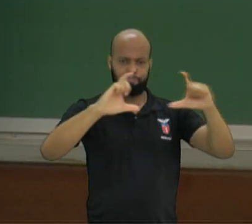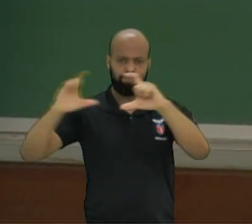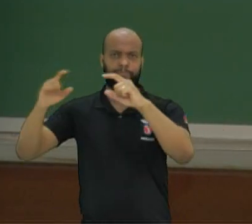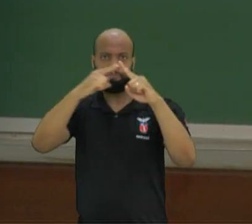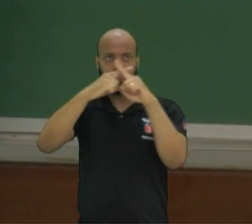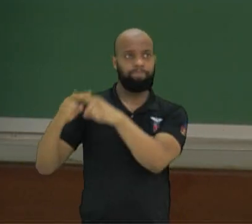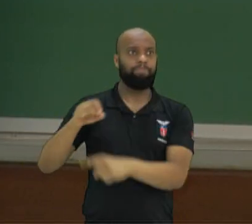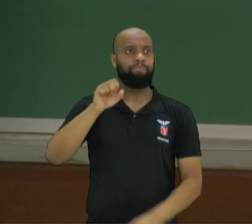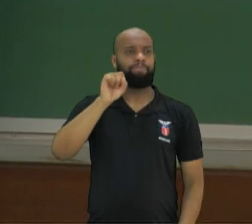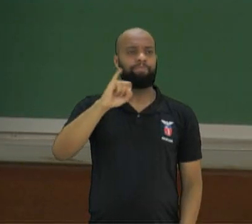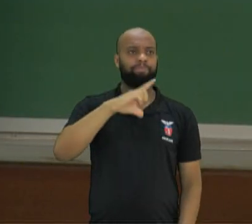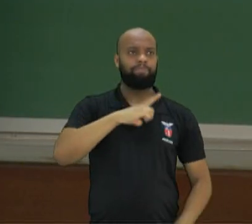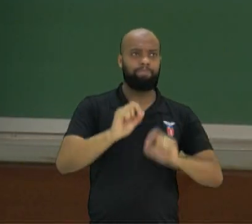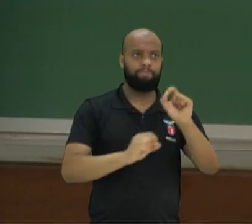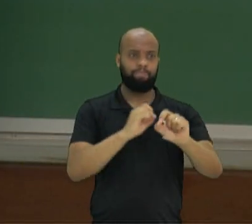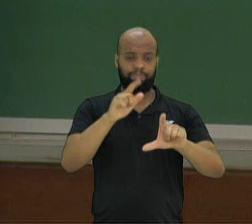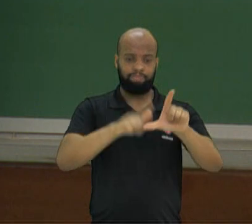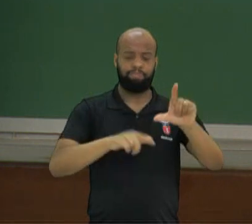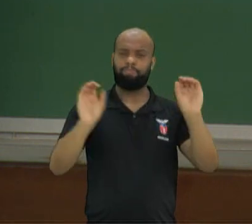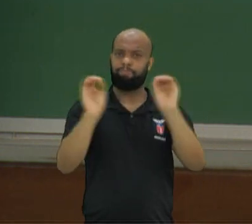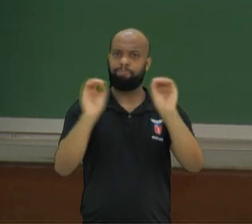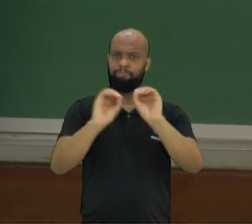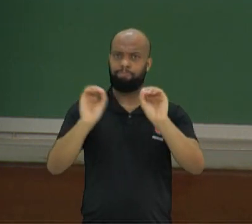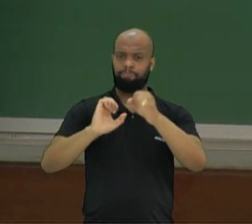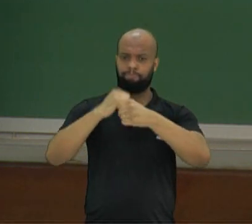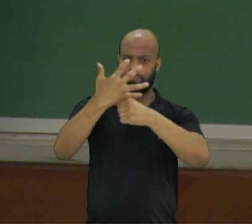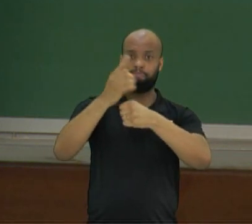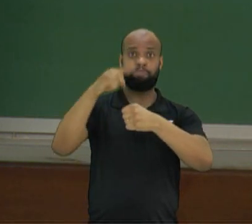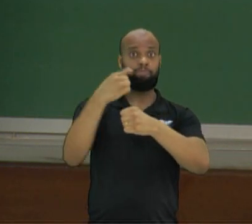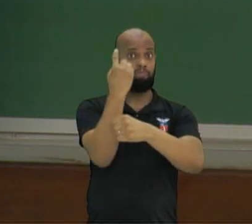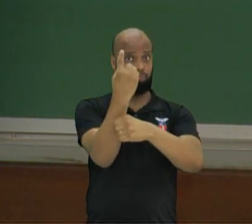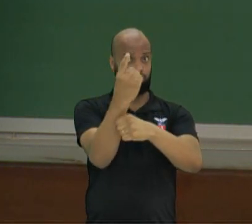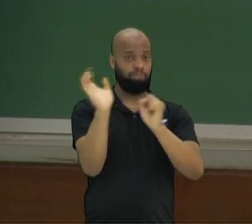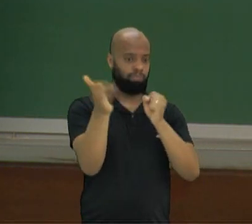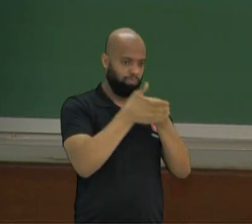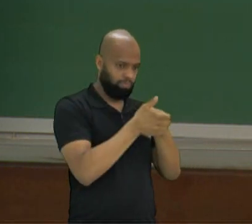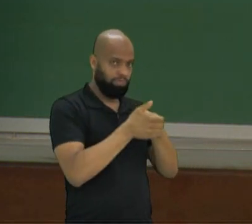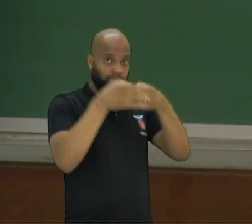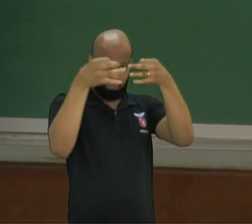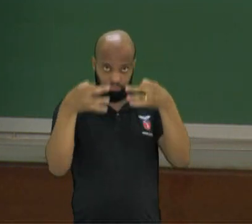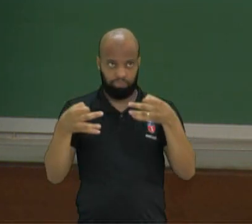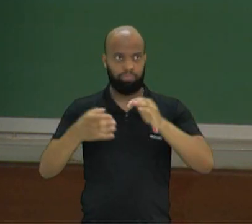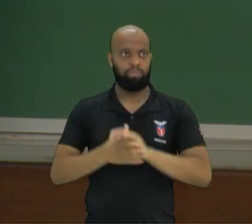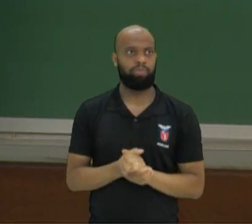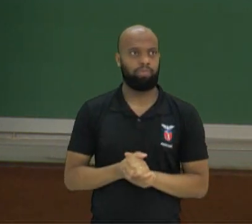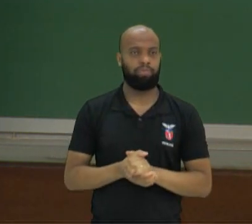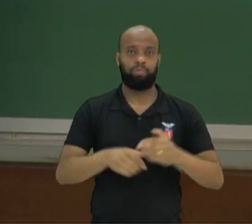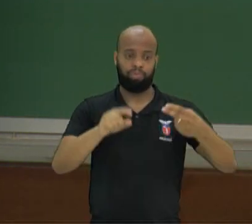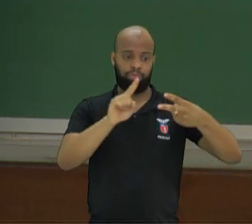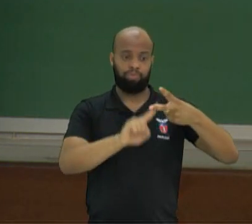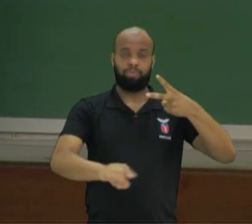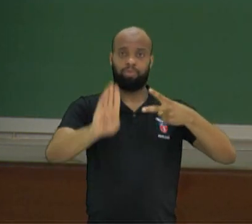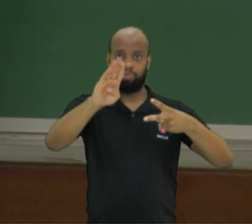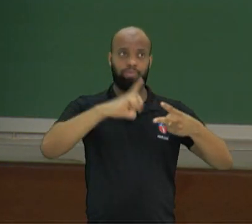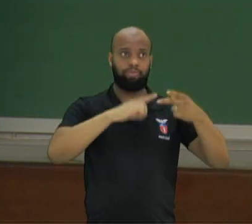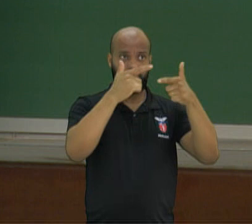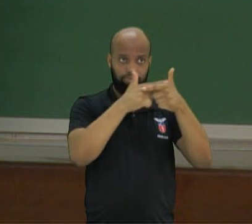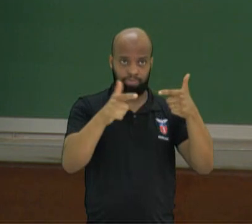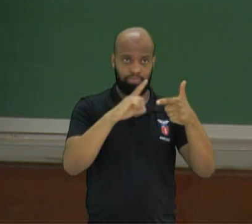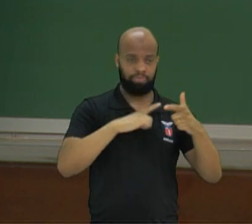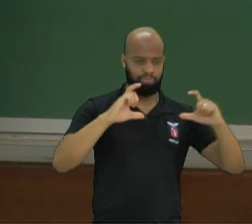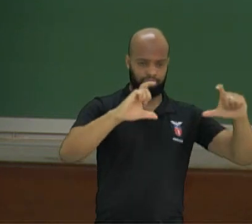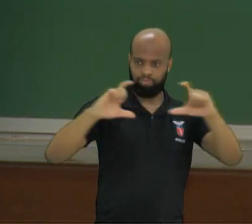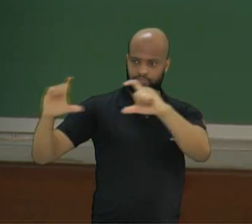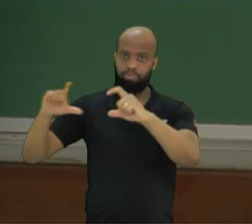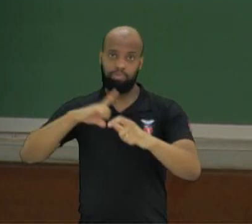que quando a letra não tem expoente, o expoente é 1, certo? Na letra B, nós temos uma divisão de